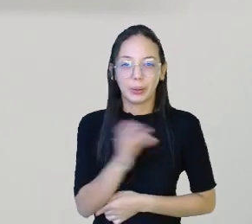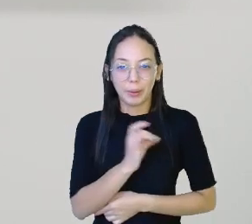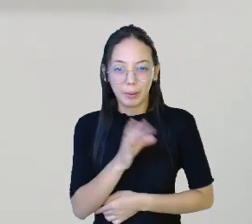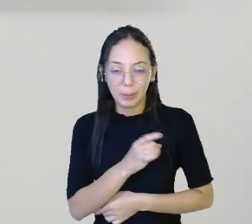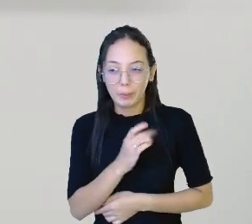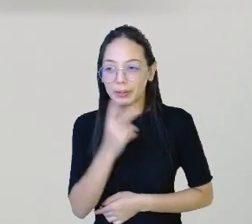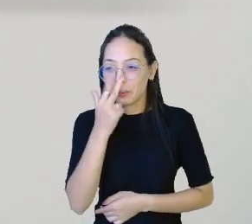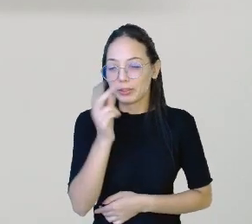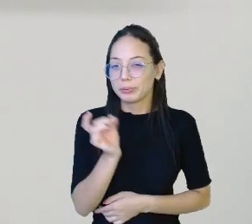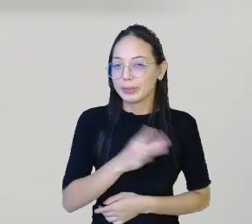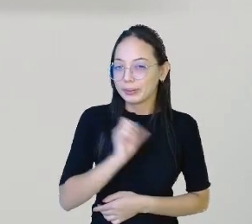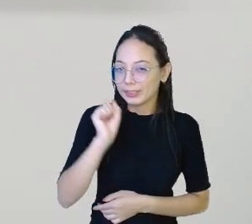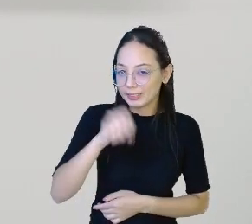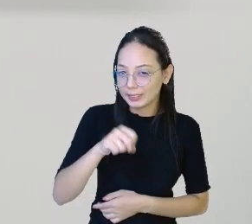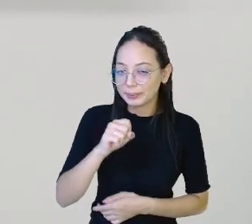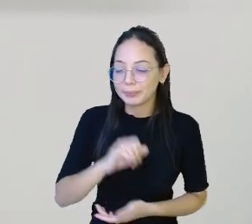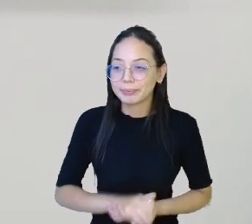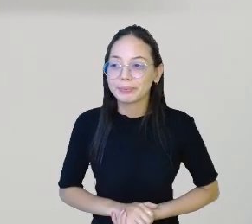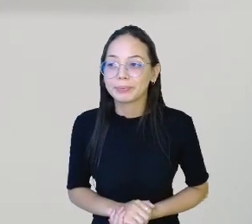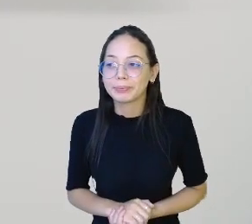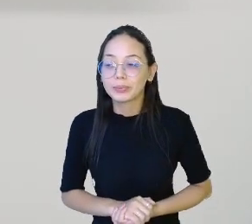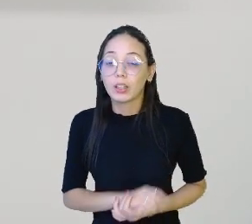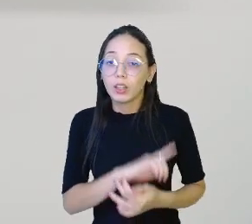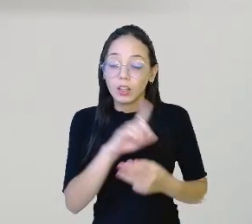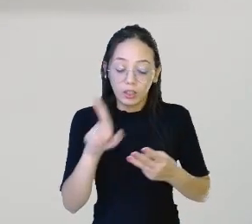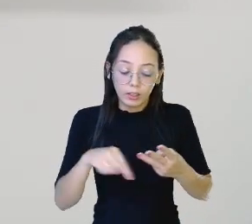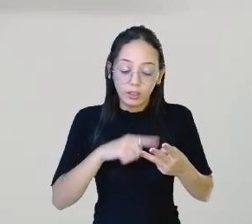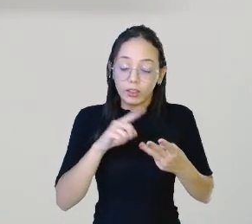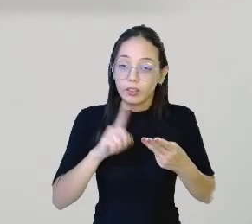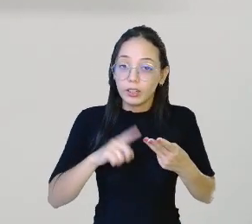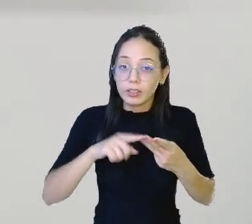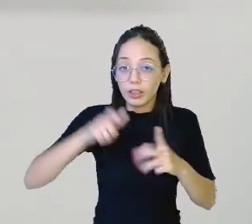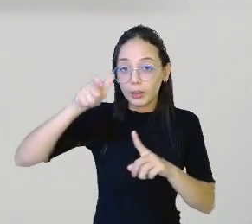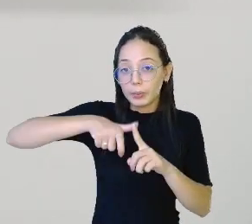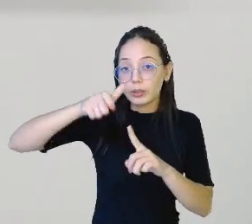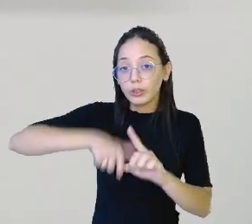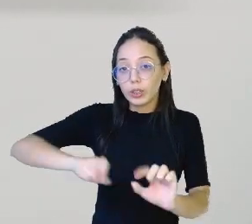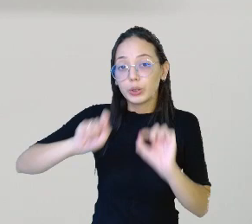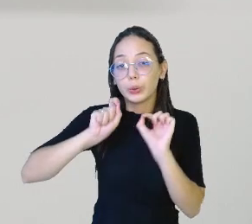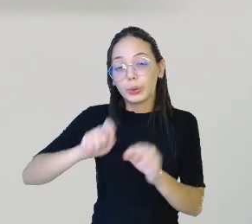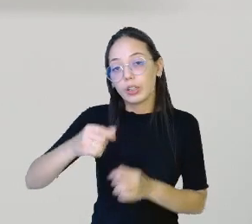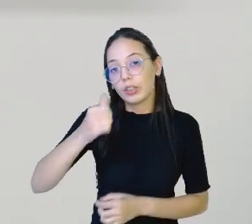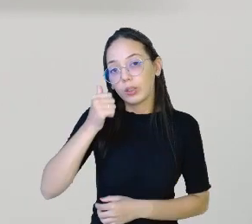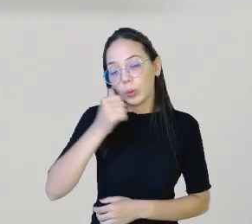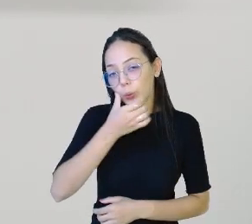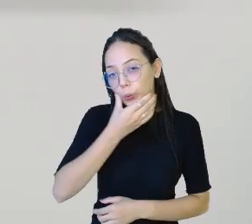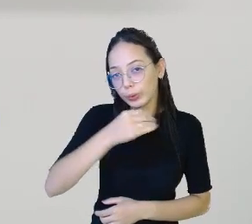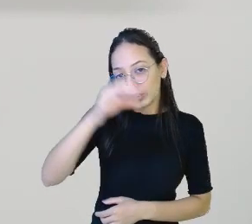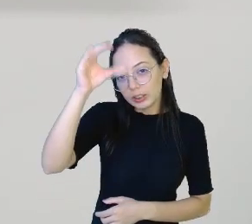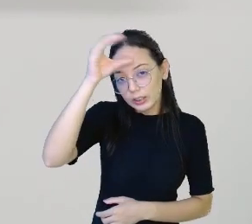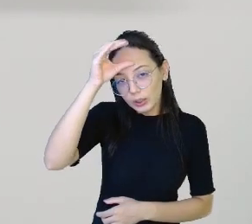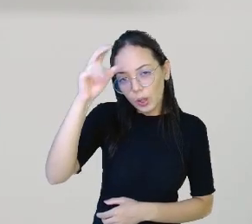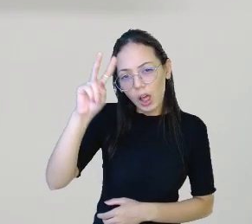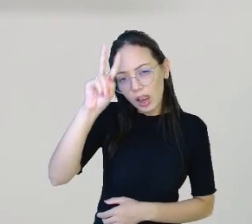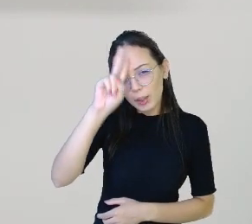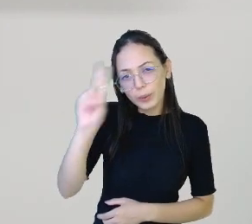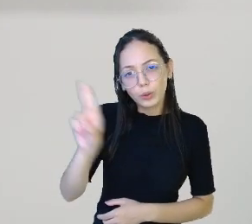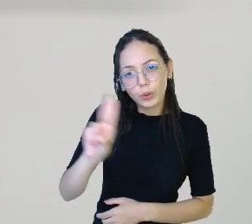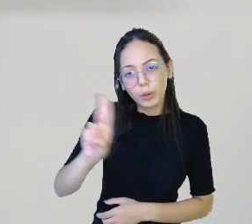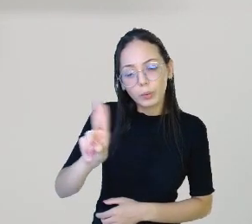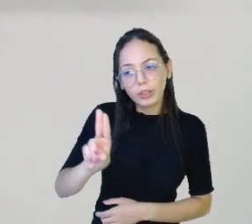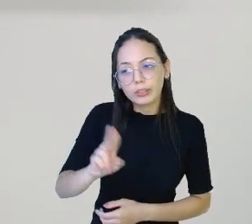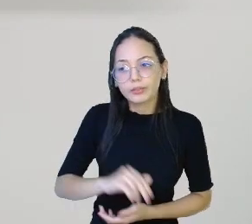que dá um medinho sim. Terceira personagem era o tio. Você lembra do nome desse